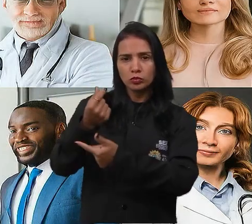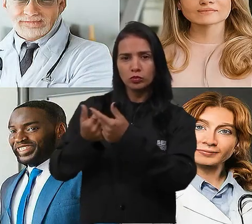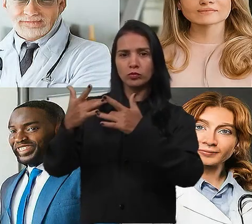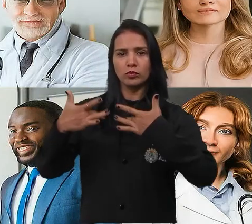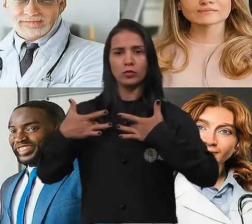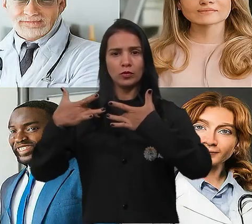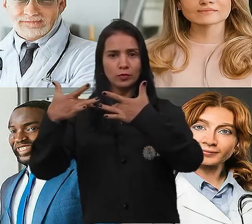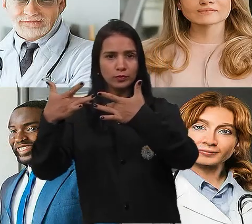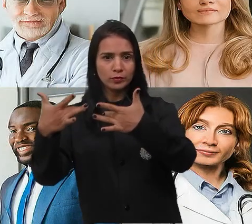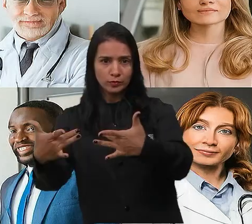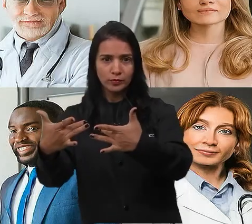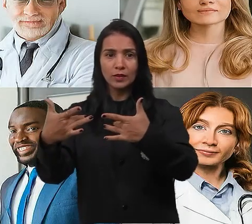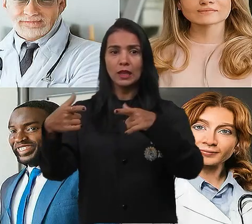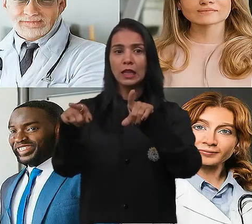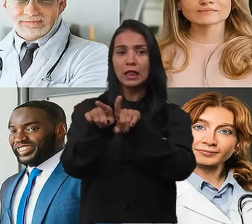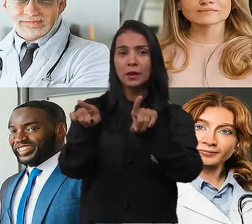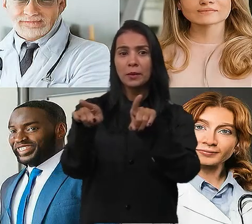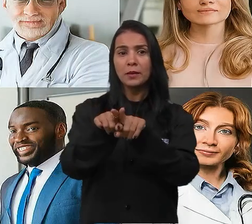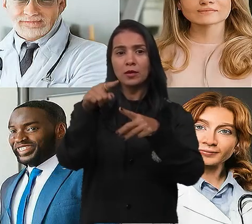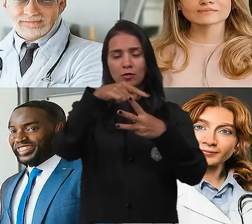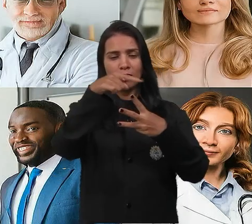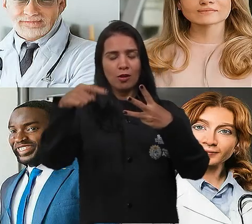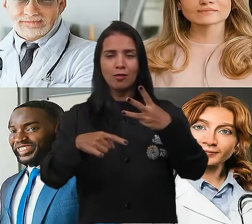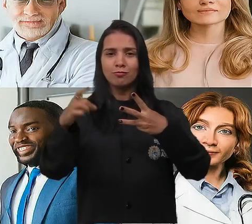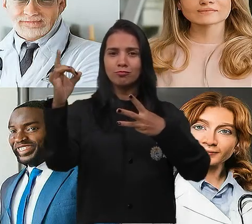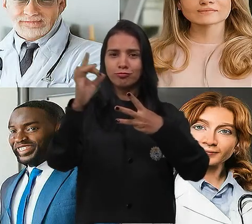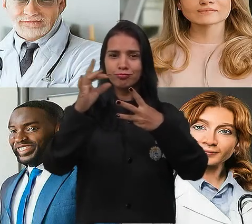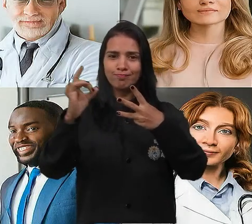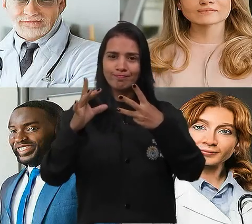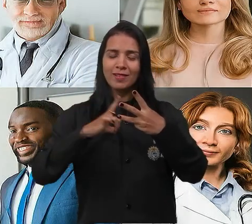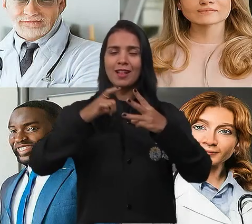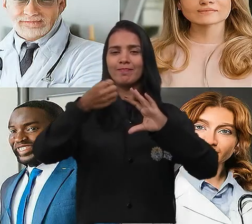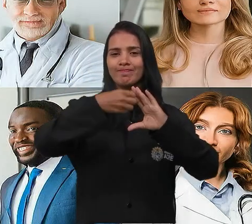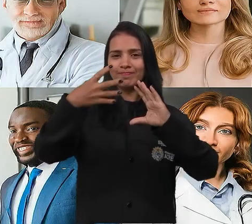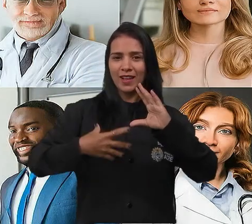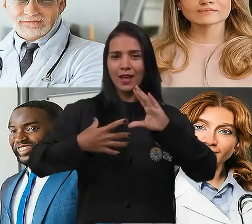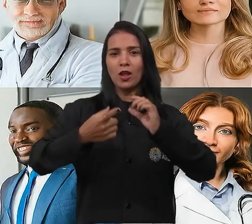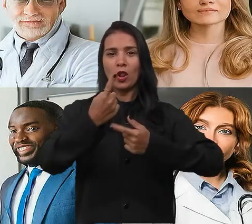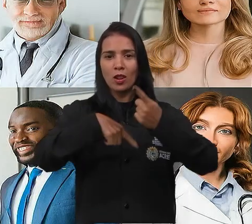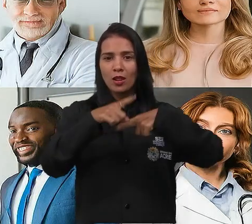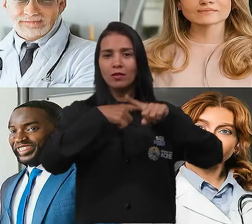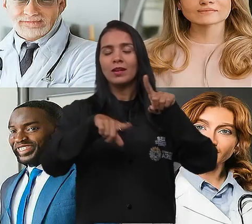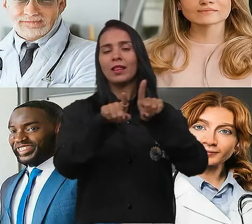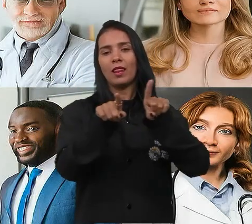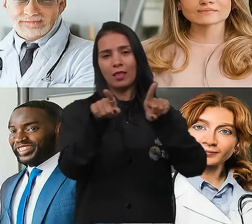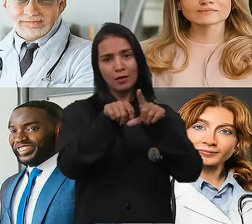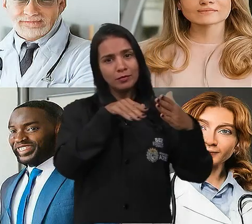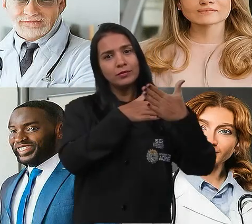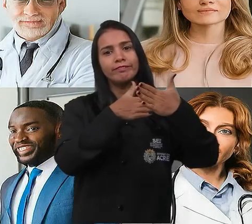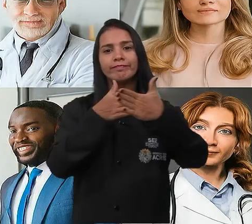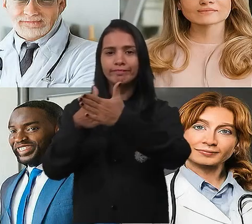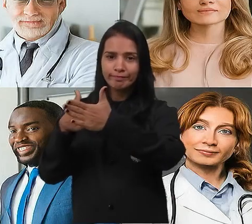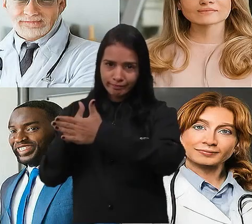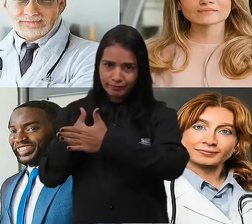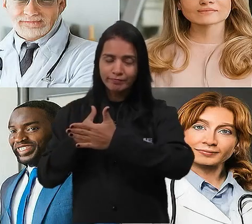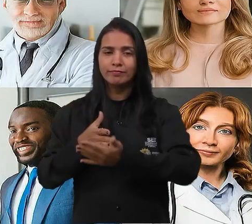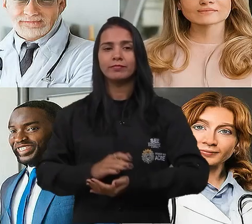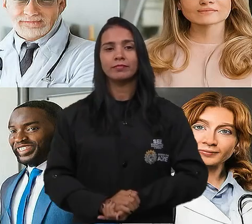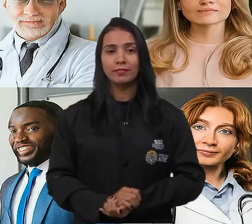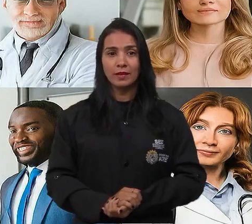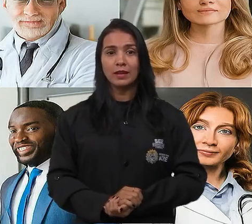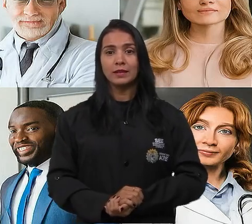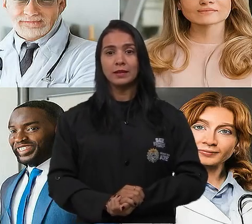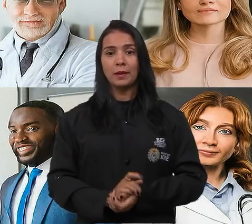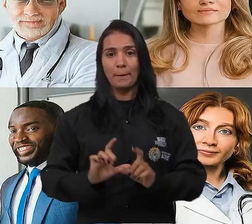solidária, cada uma com suas características, vantagens e desafios. Bem na parte